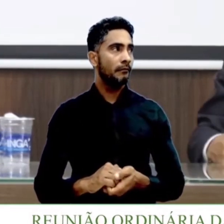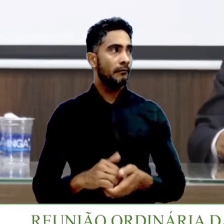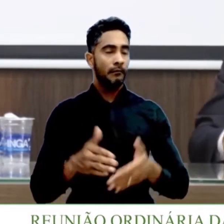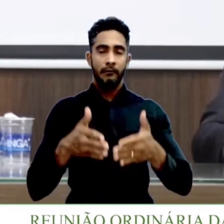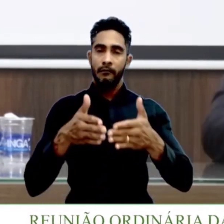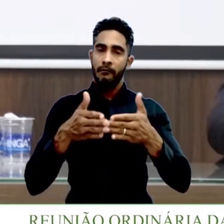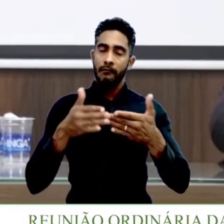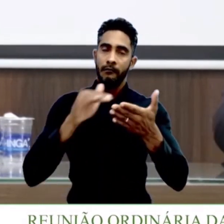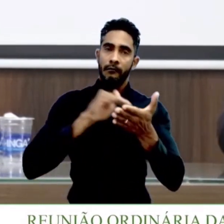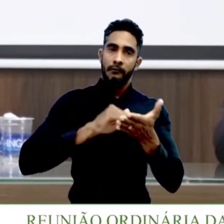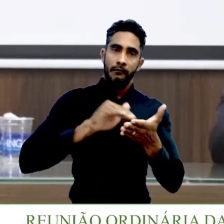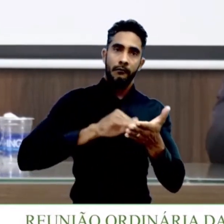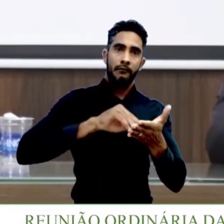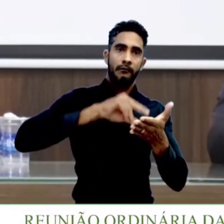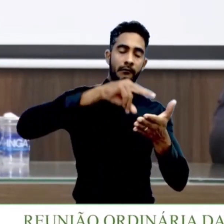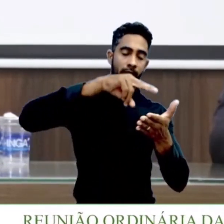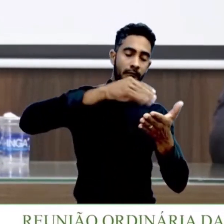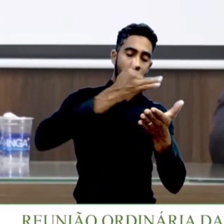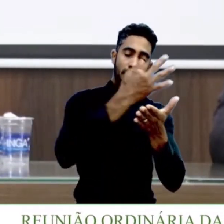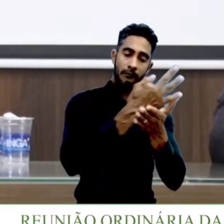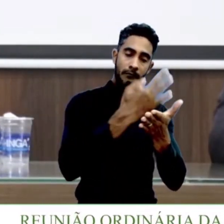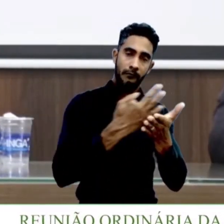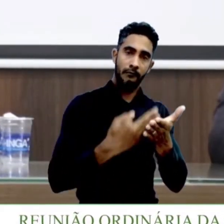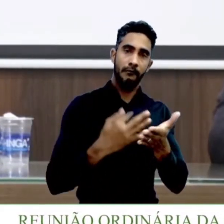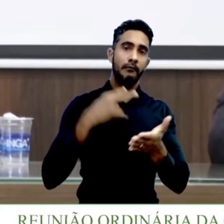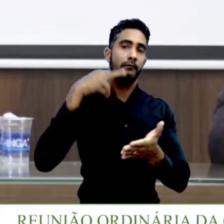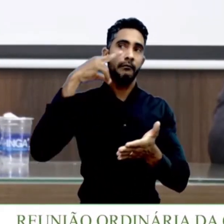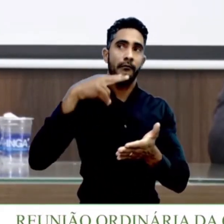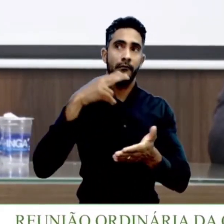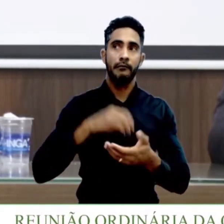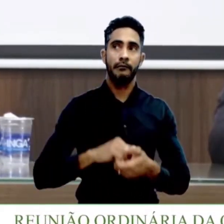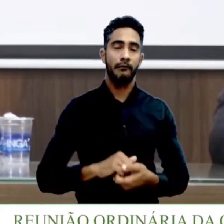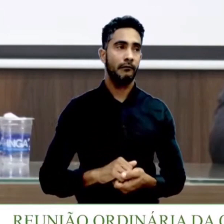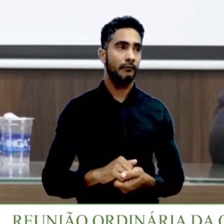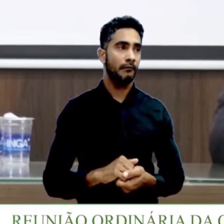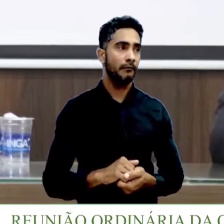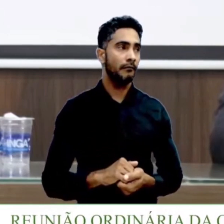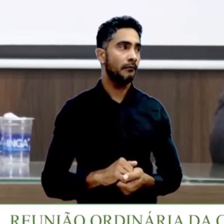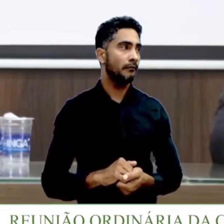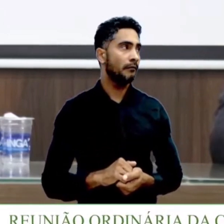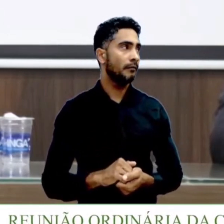Solicito ao senhor secretário que faça a chamada dos vereadores.